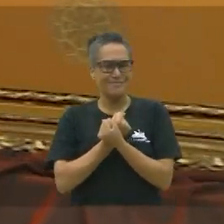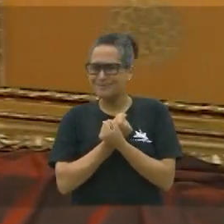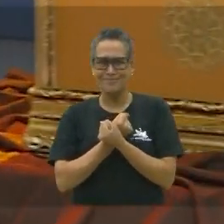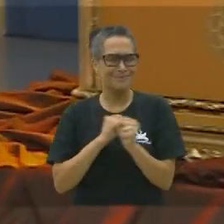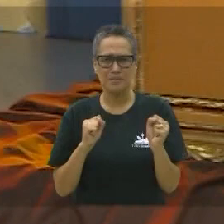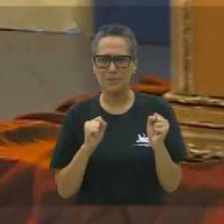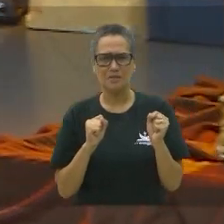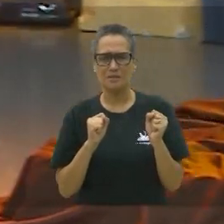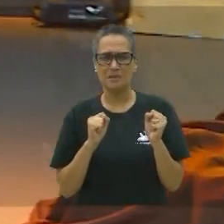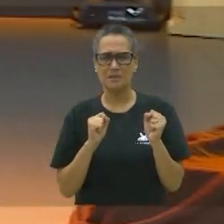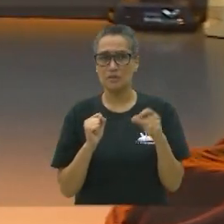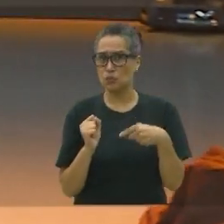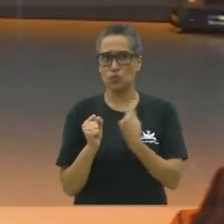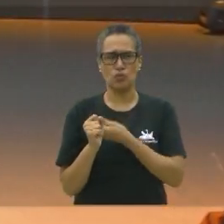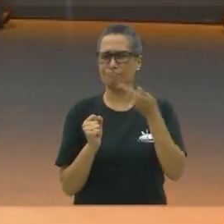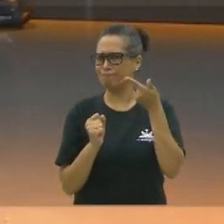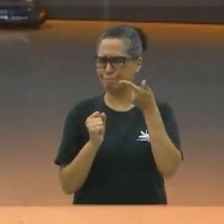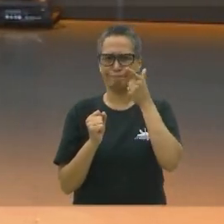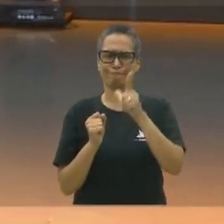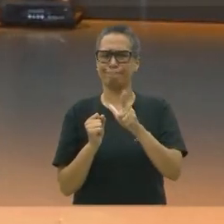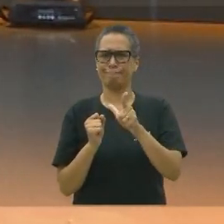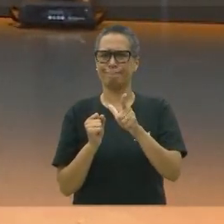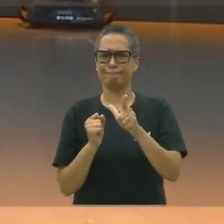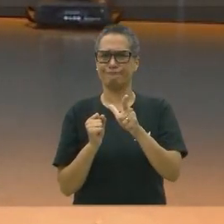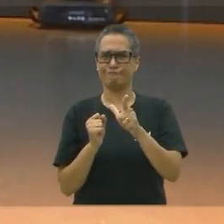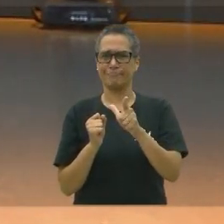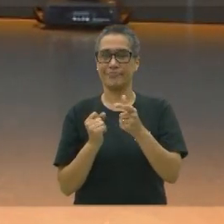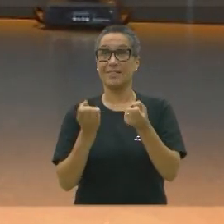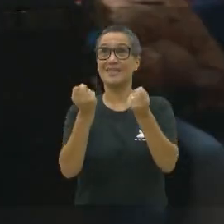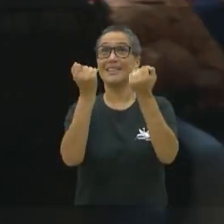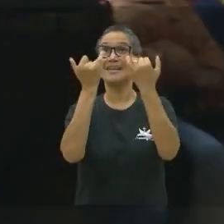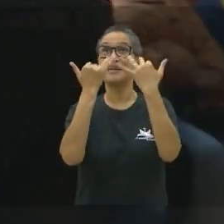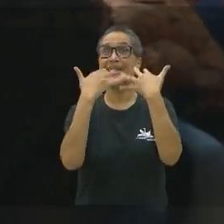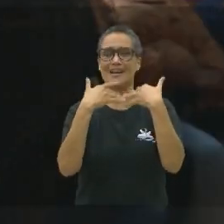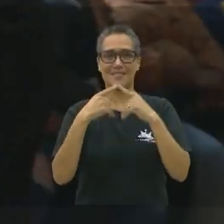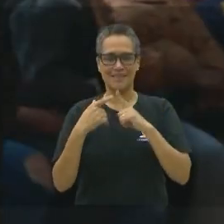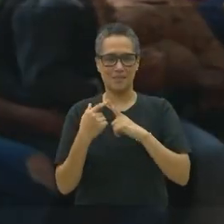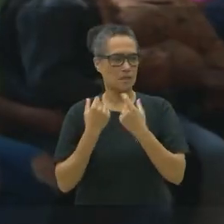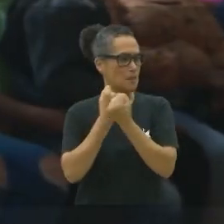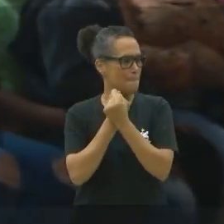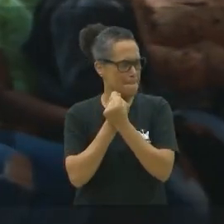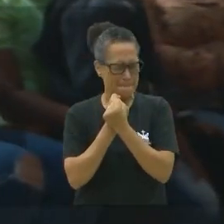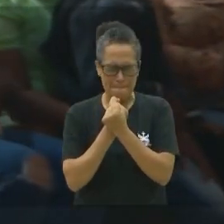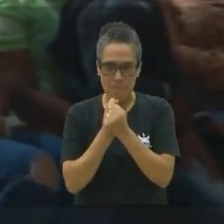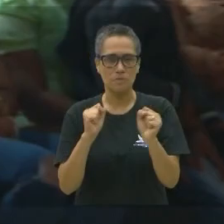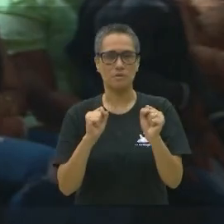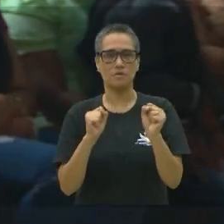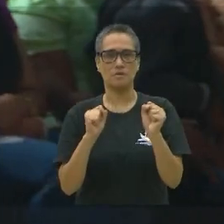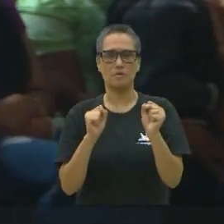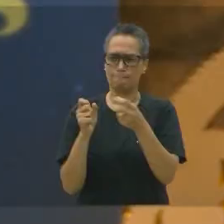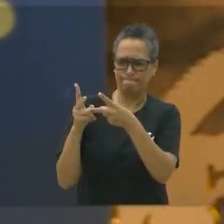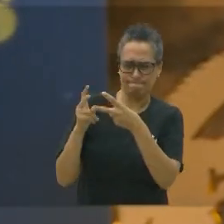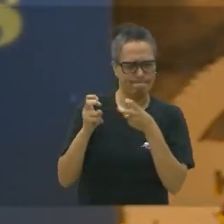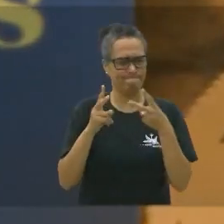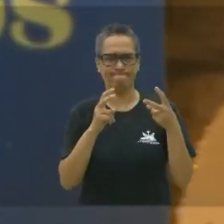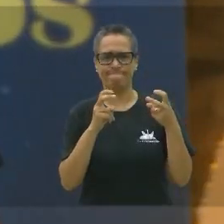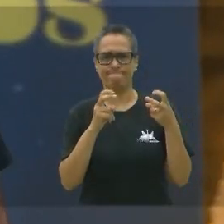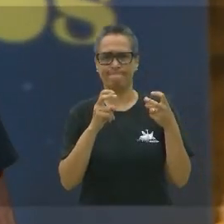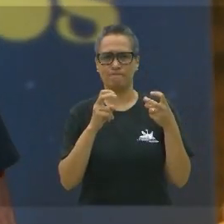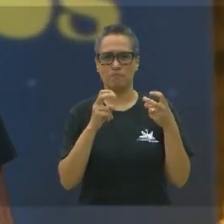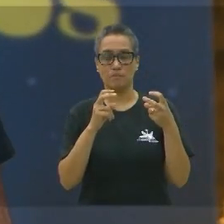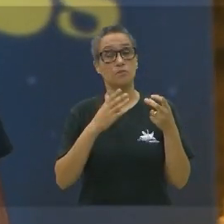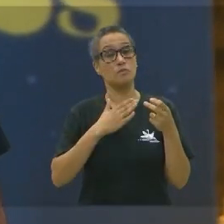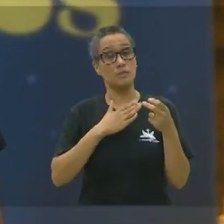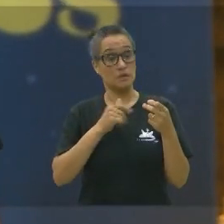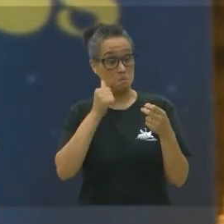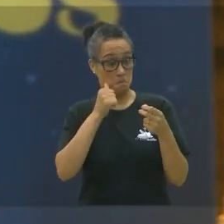Impossível que a gente não consiga contar as graças. Impossível. Também a Aninha